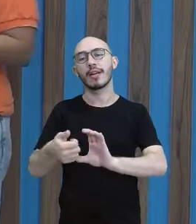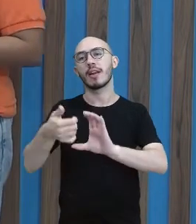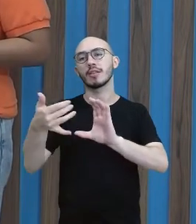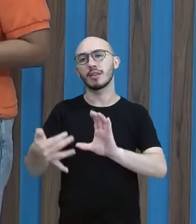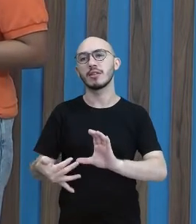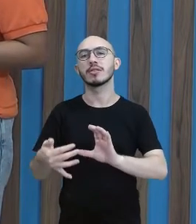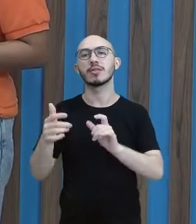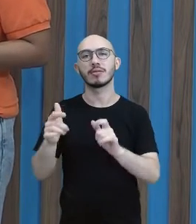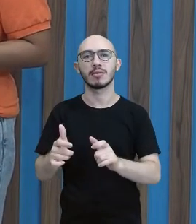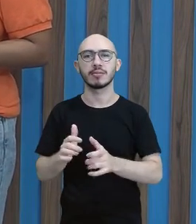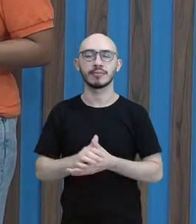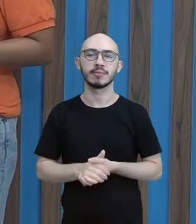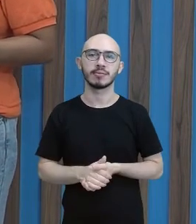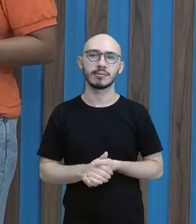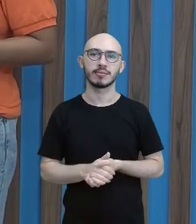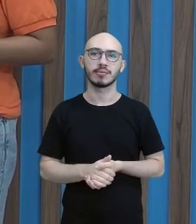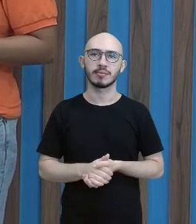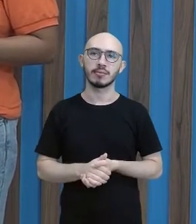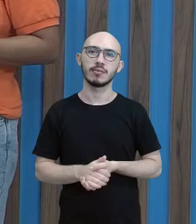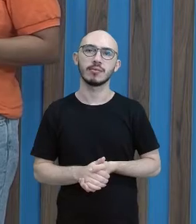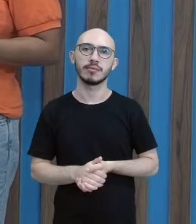caracterizando.